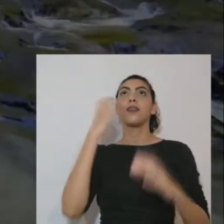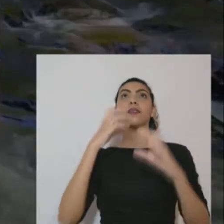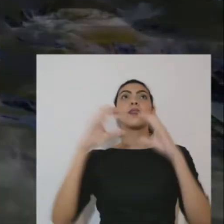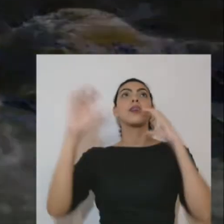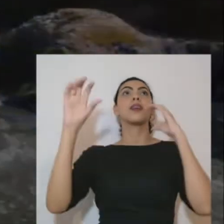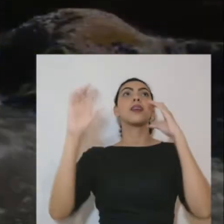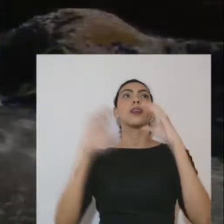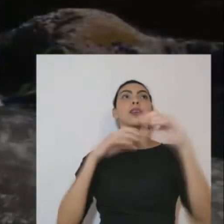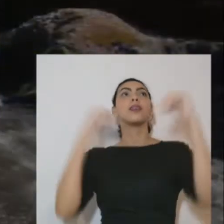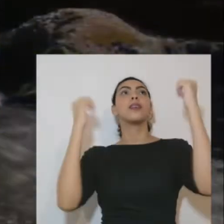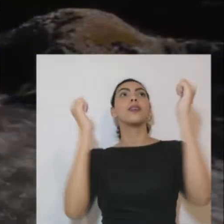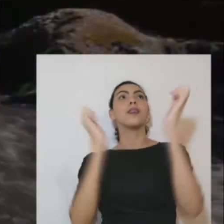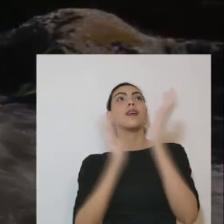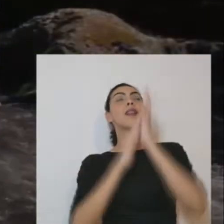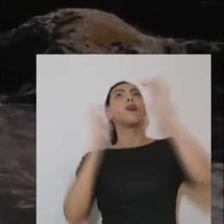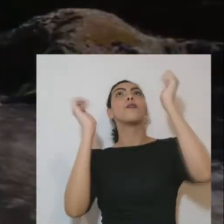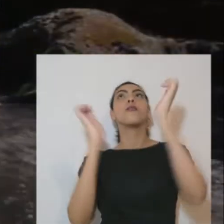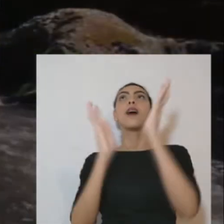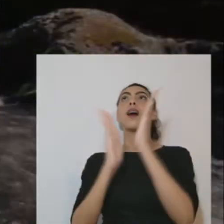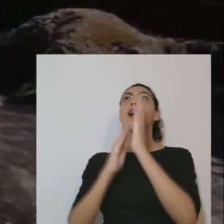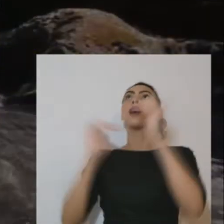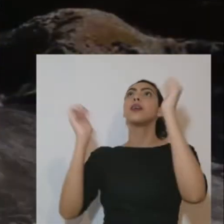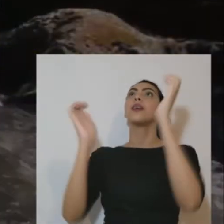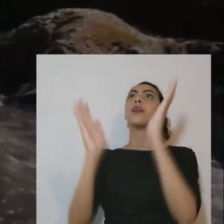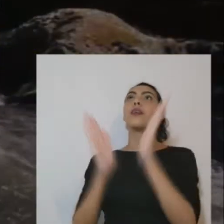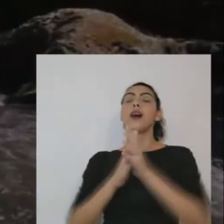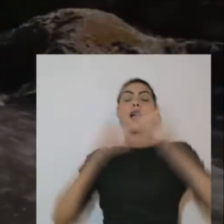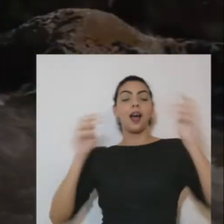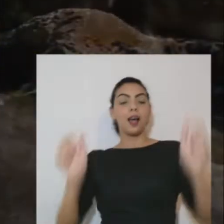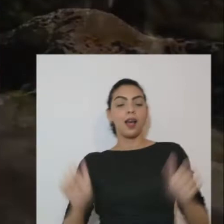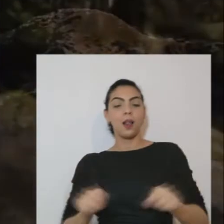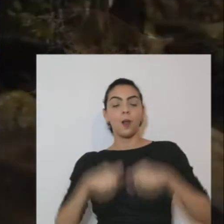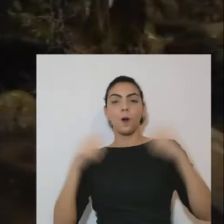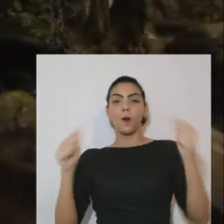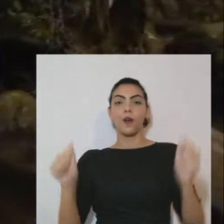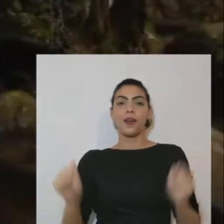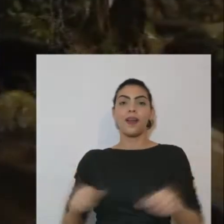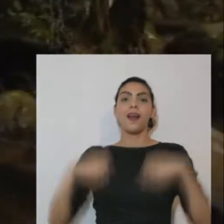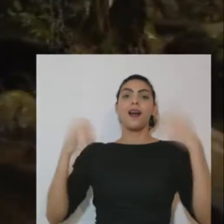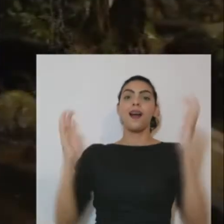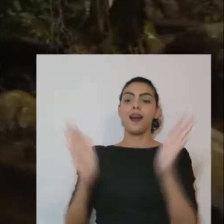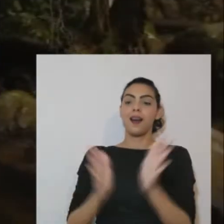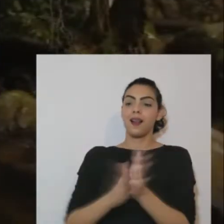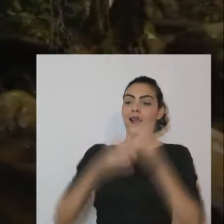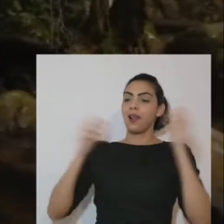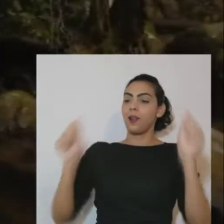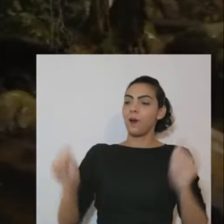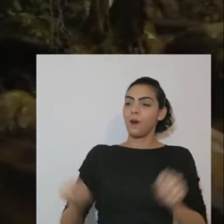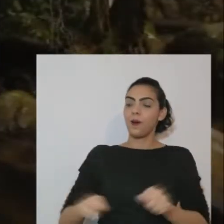dor, alouvai-o, aleluia,